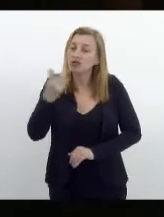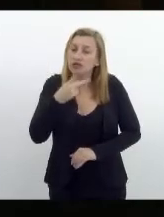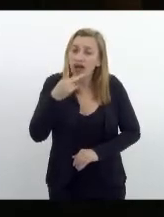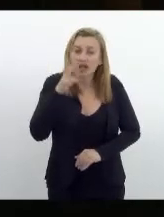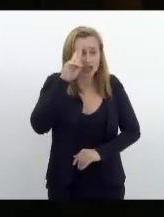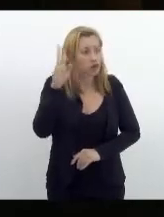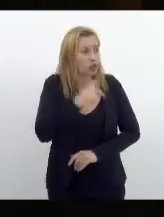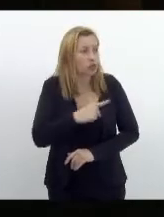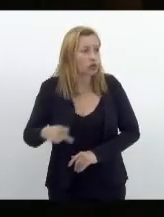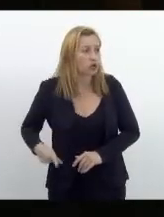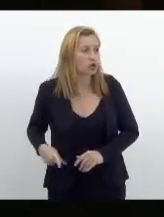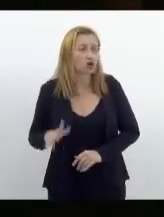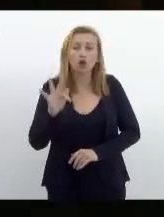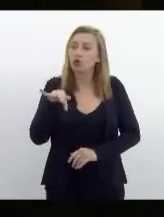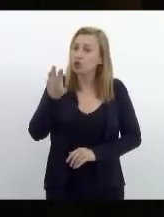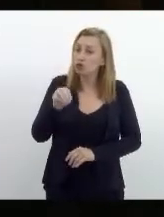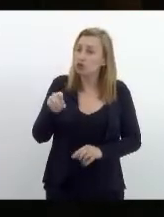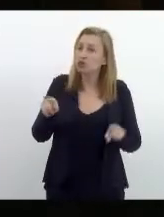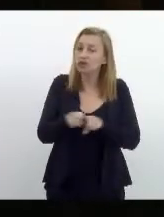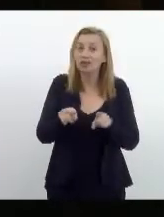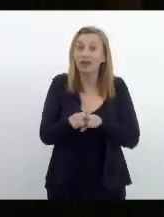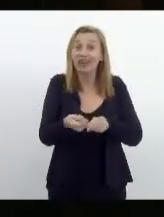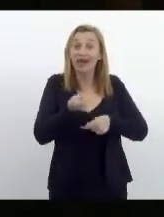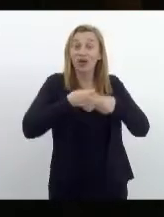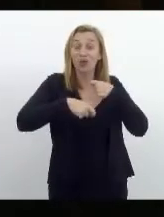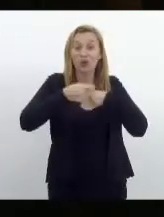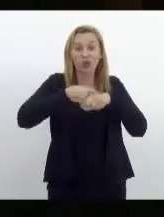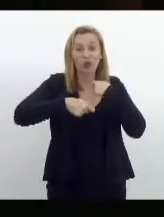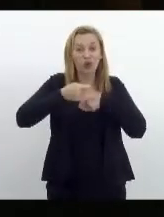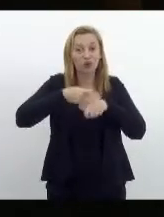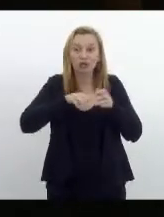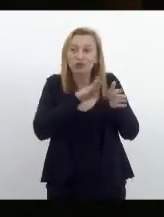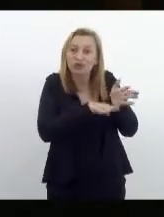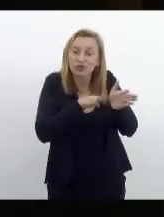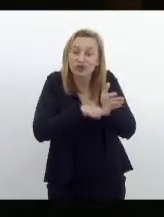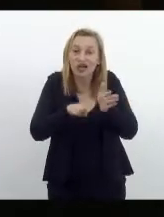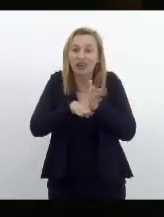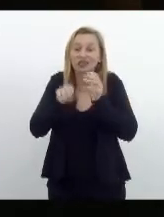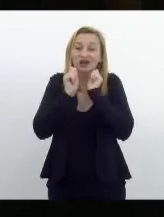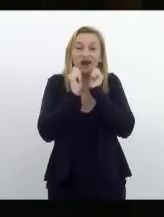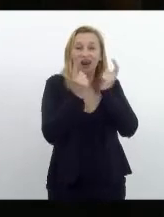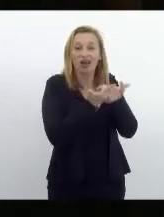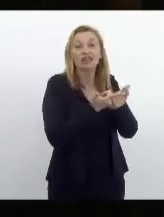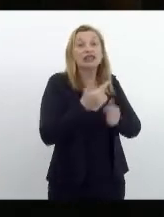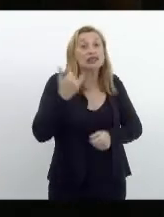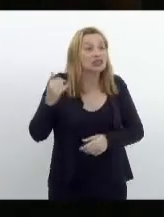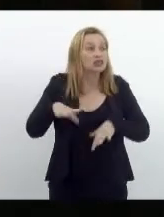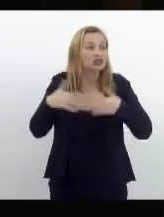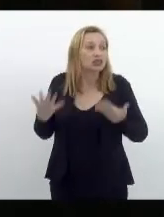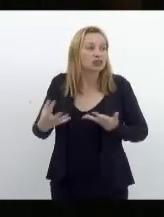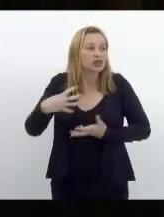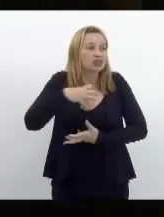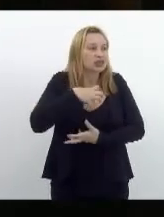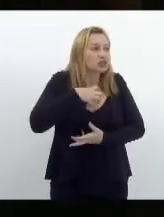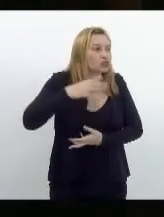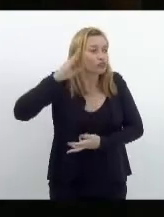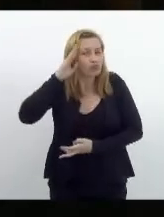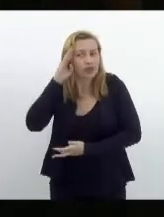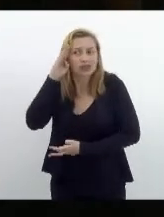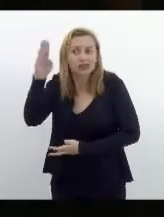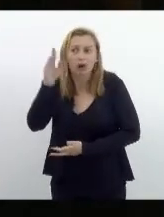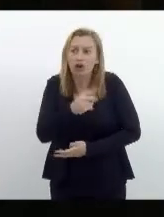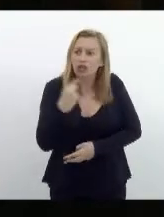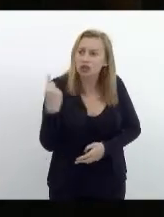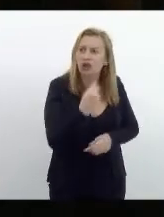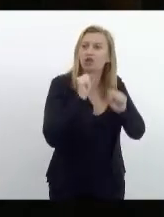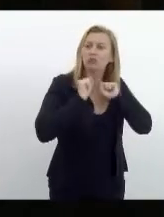senhor presidente, de um fundo que também economizou nos gastos da Alerj. Então, nesse sentido, fundamental que a